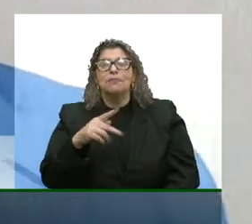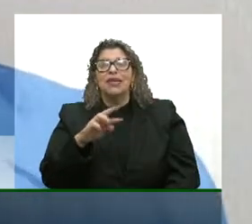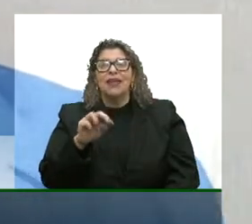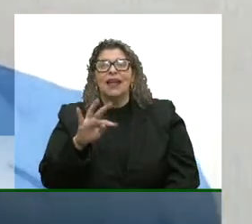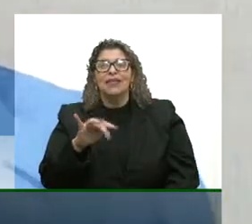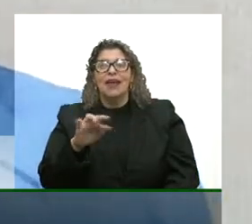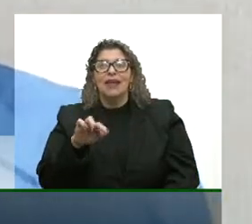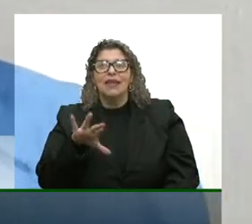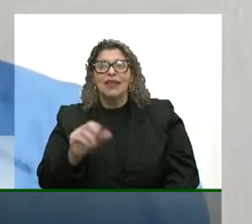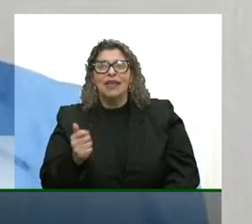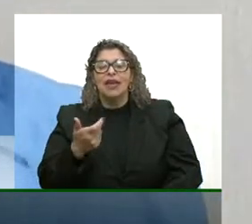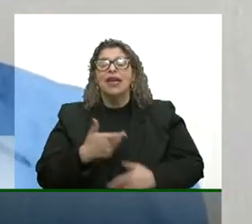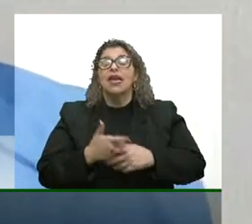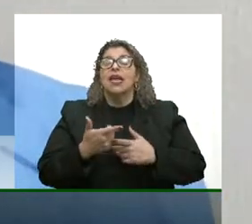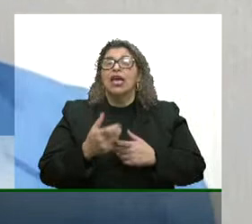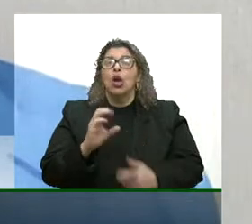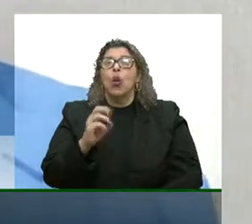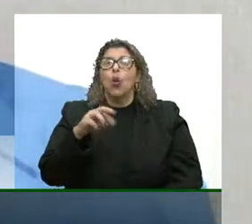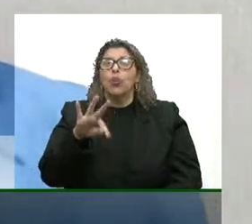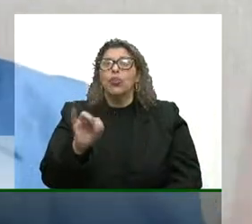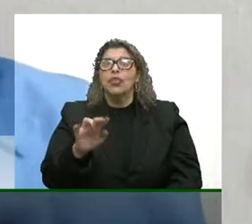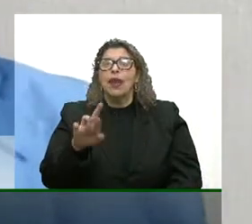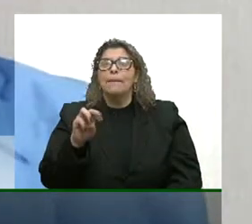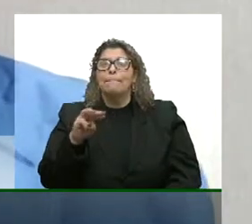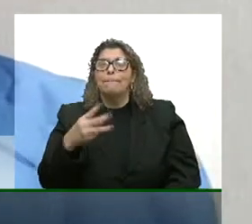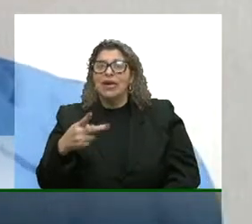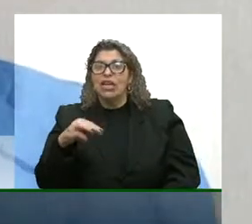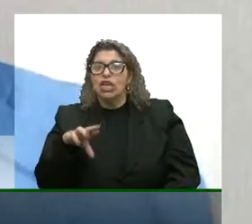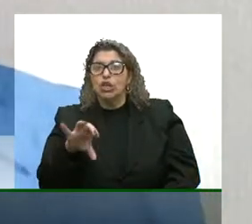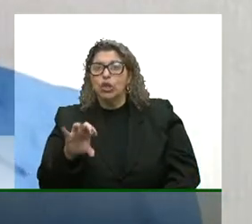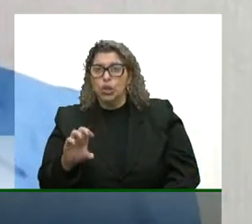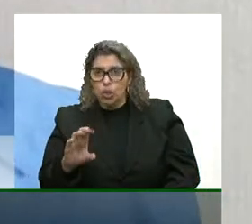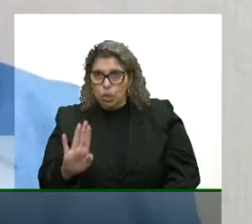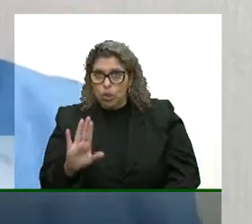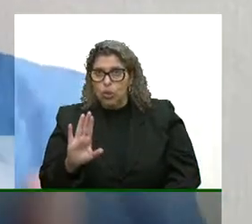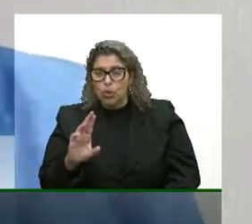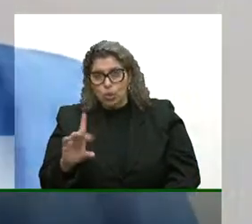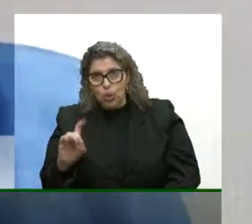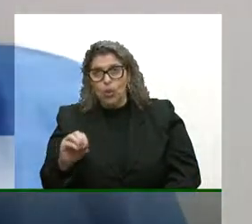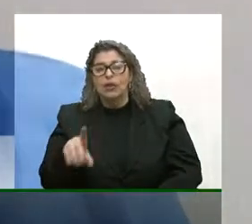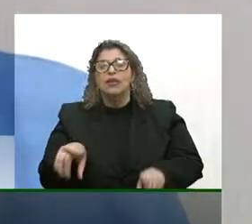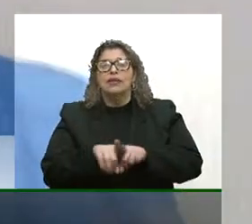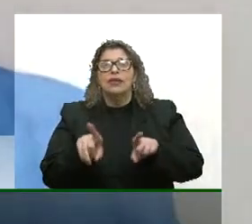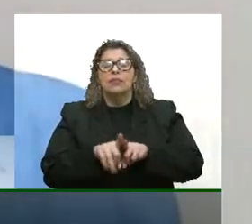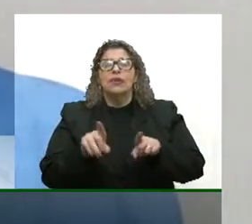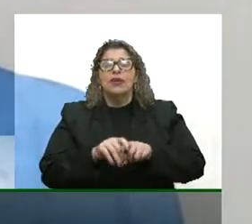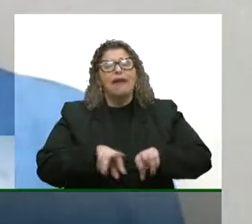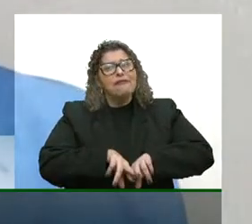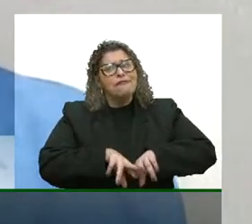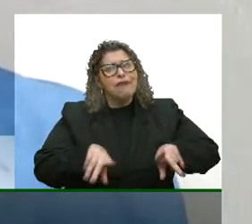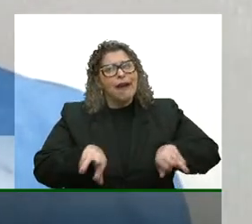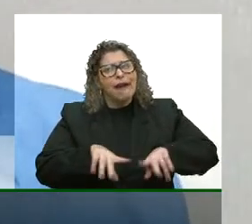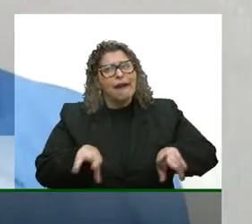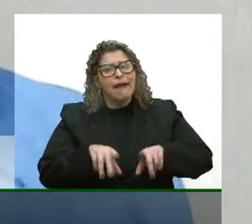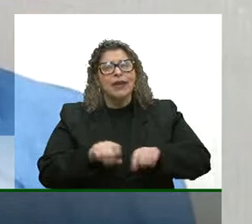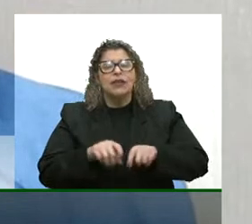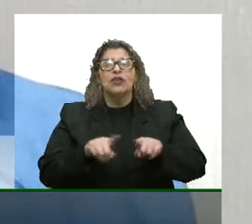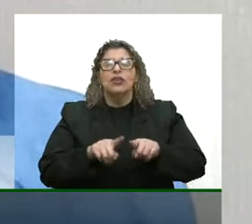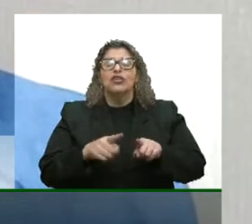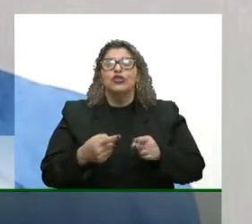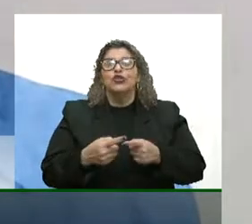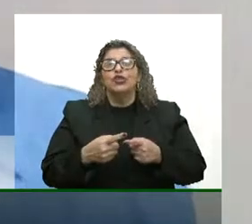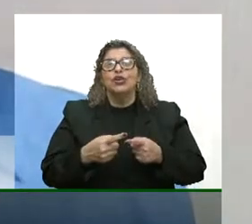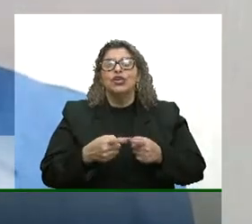em contrabando. Então, há mecanismos, a PEC do Duodécimo que tramita nessa casa, a PEC do Teto de Gastos, há mecanismos antes de onerar o cofre